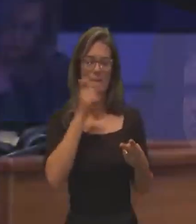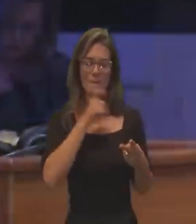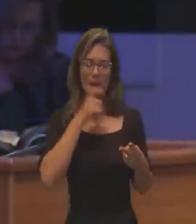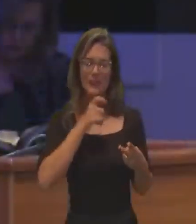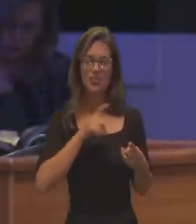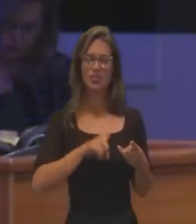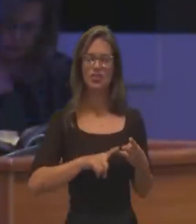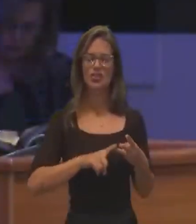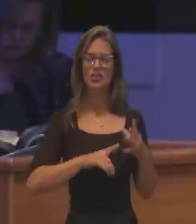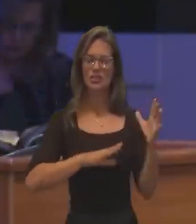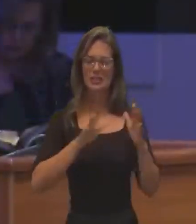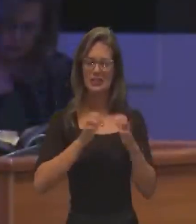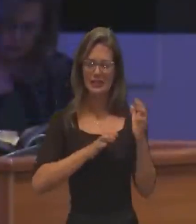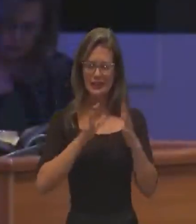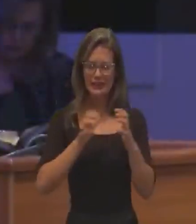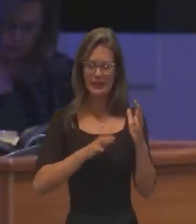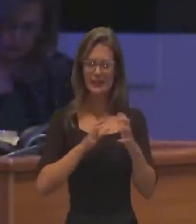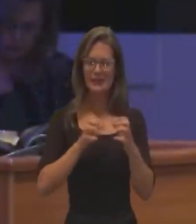divisões,